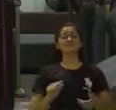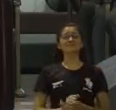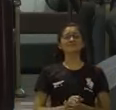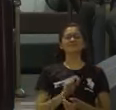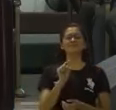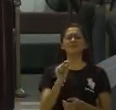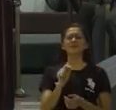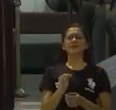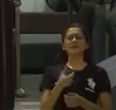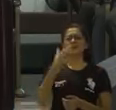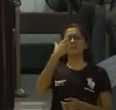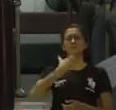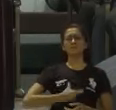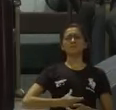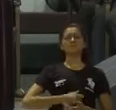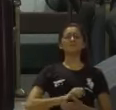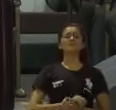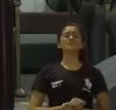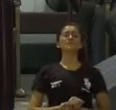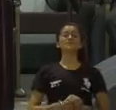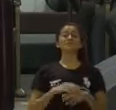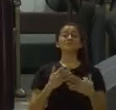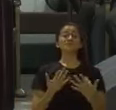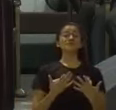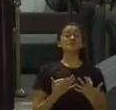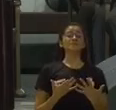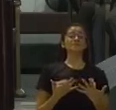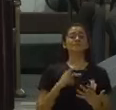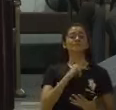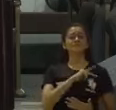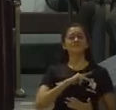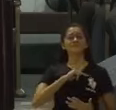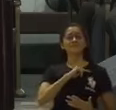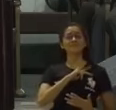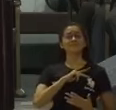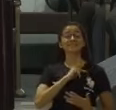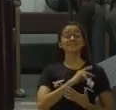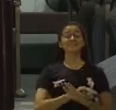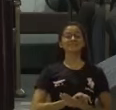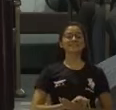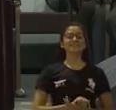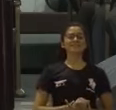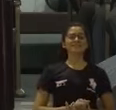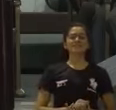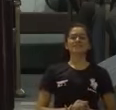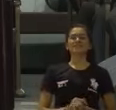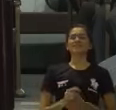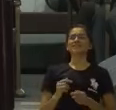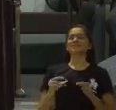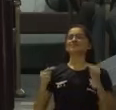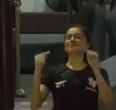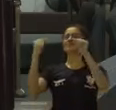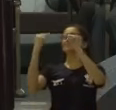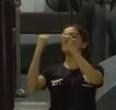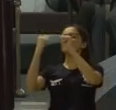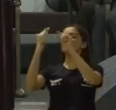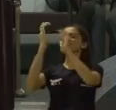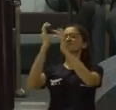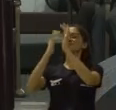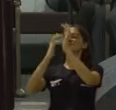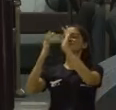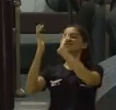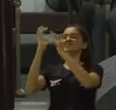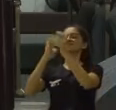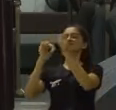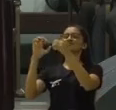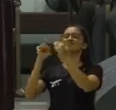algo personalizado. Então ele está dizendo: é eu nele e